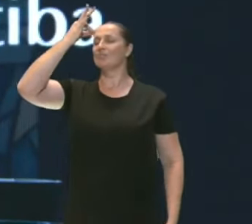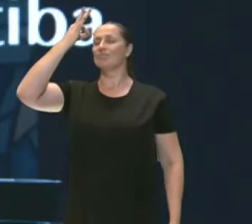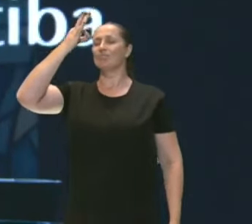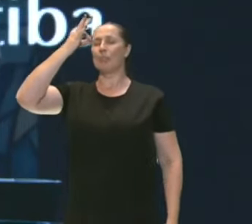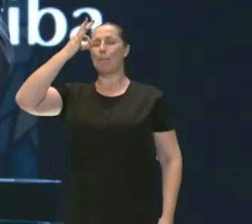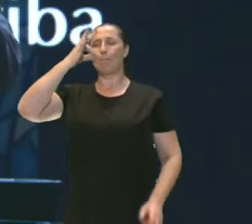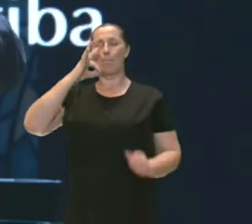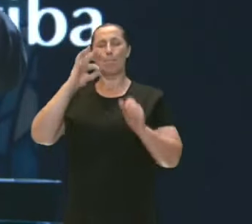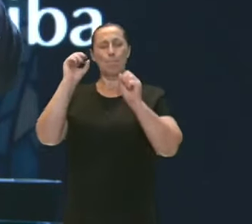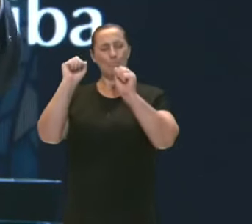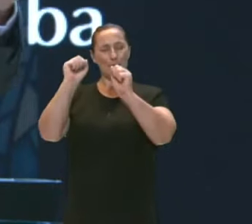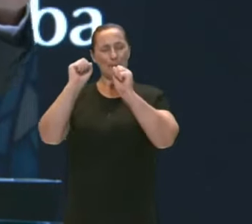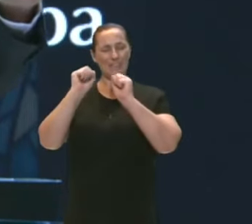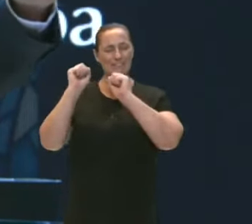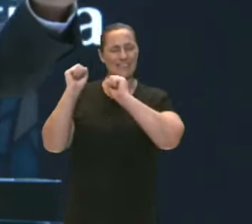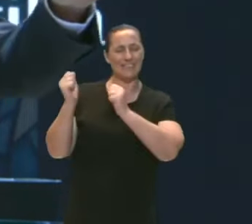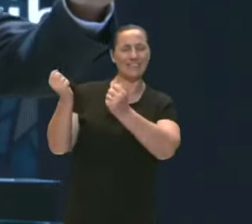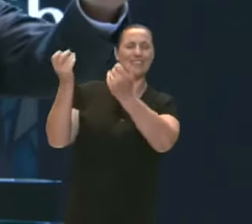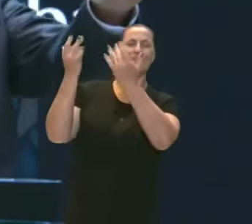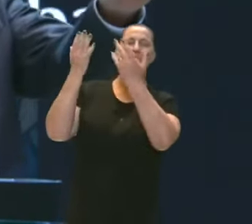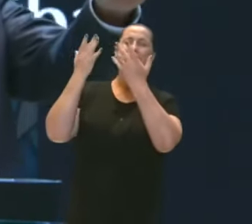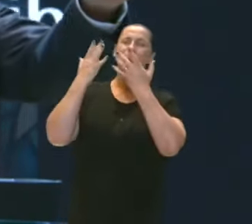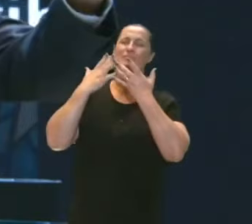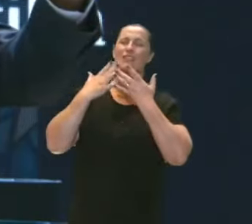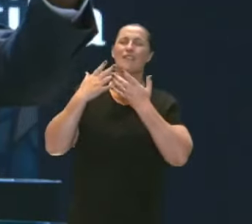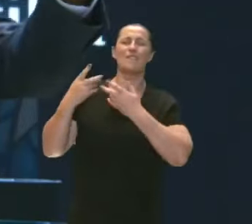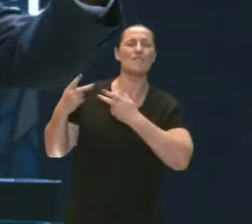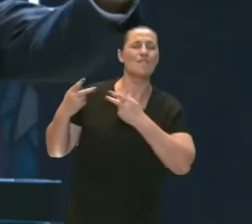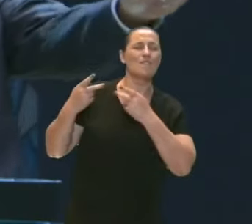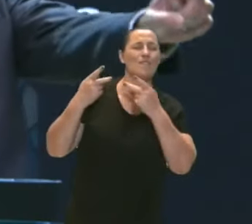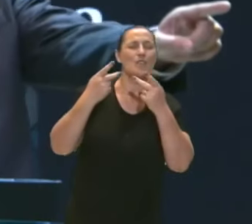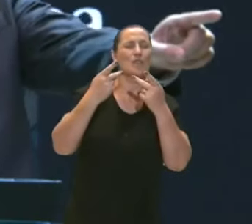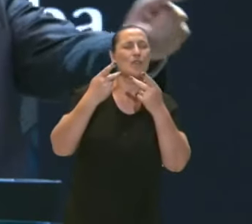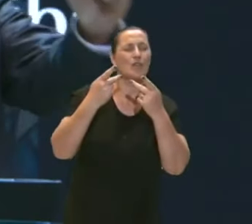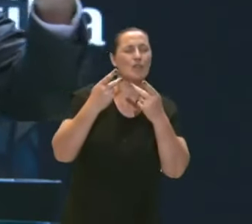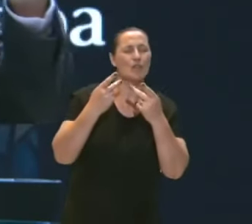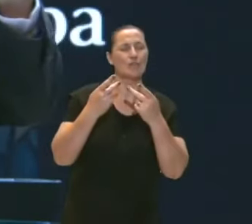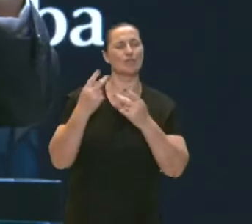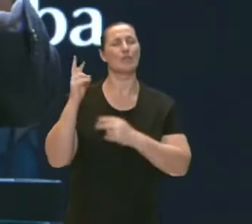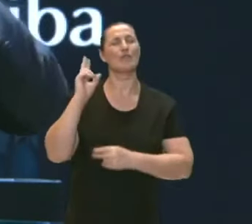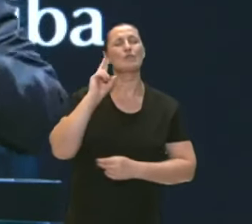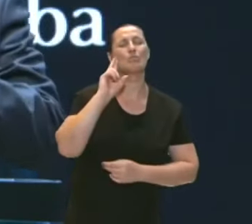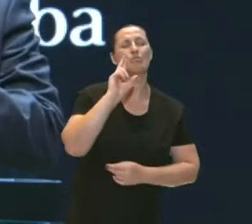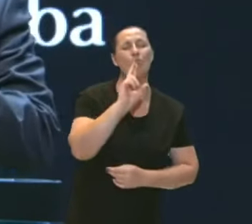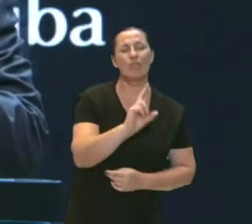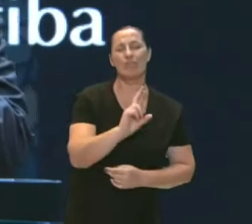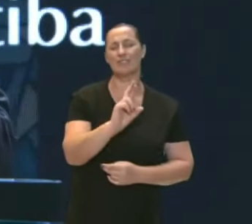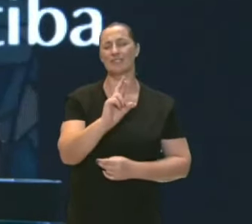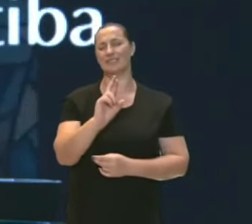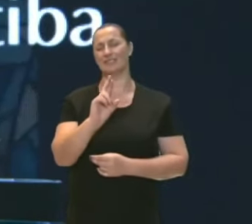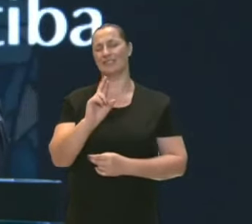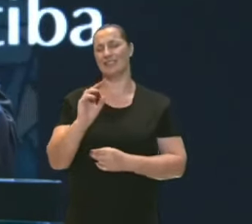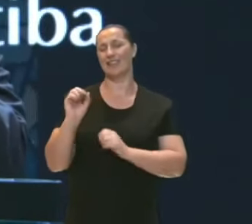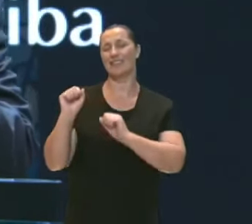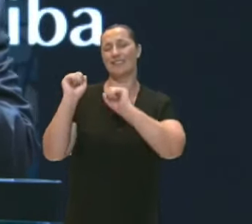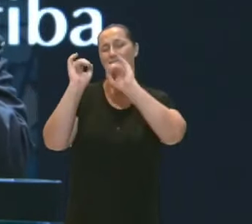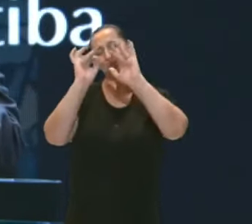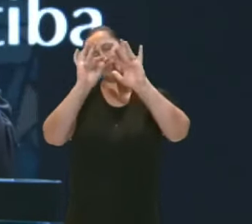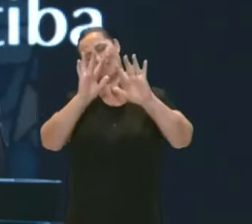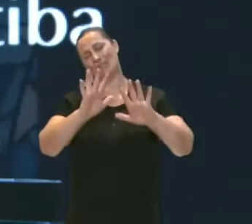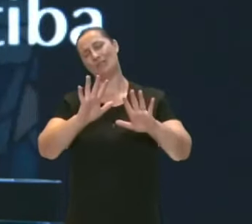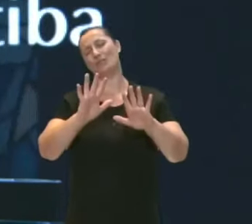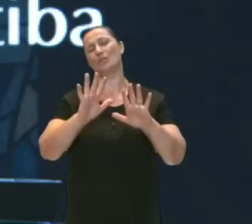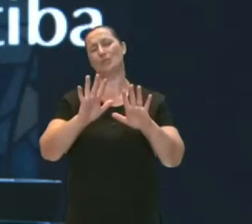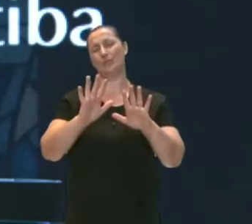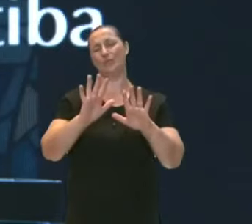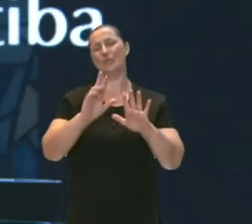graça, visitando cada um aqui, respondendo a dúvida do coração, ó Deus, derramando graça e poder